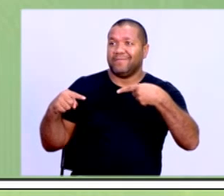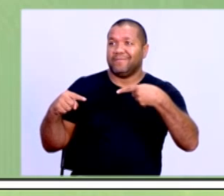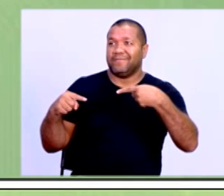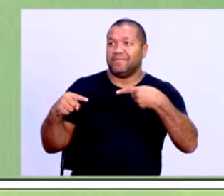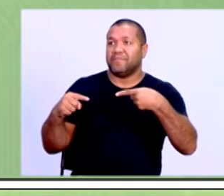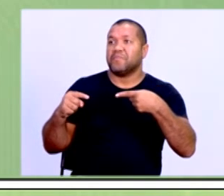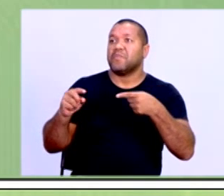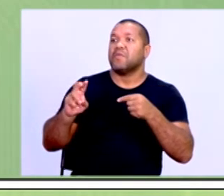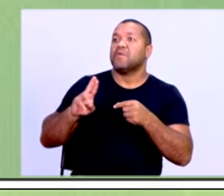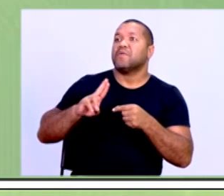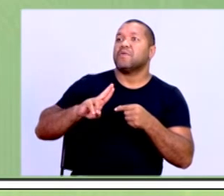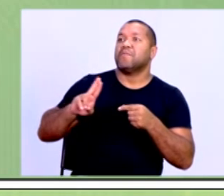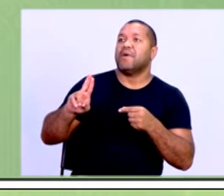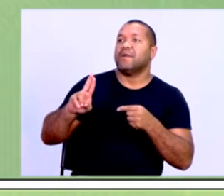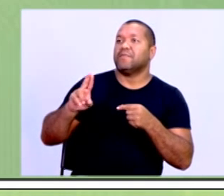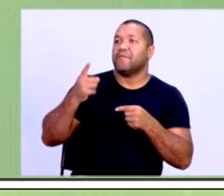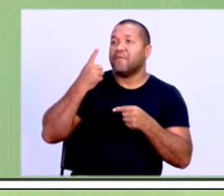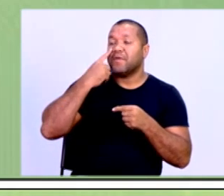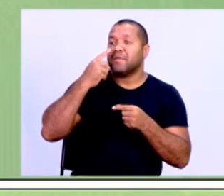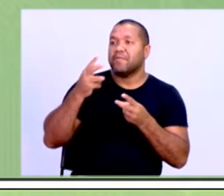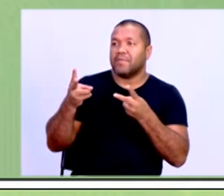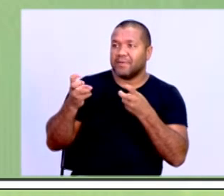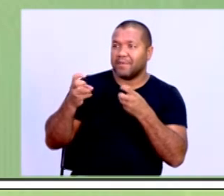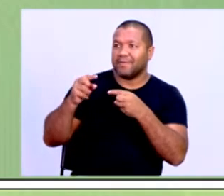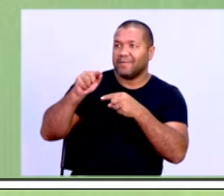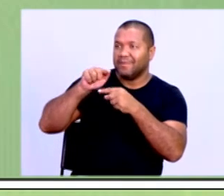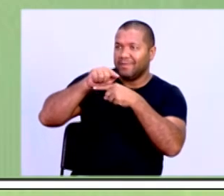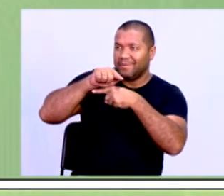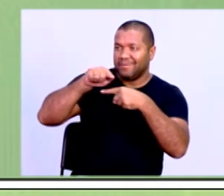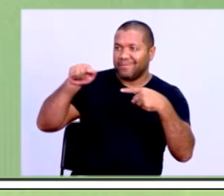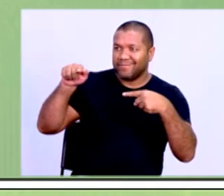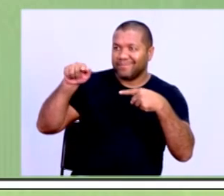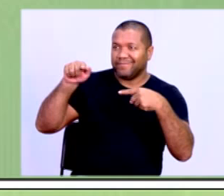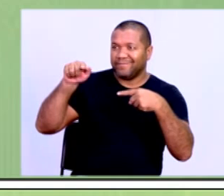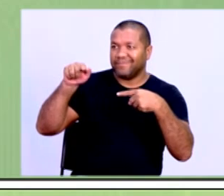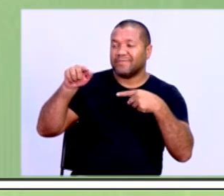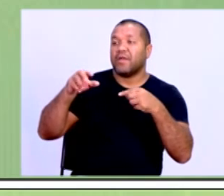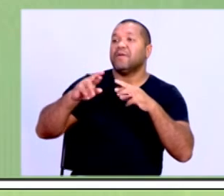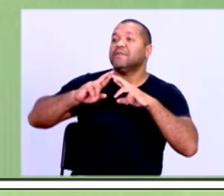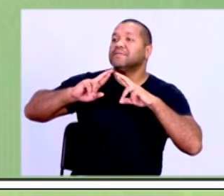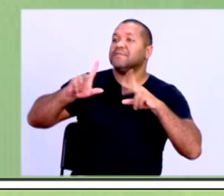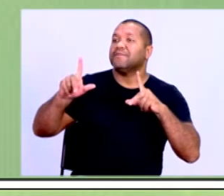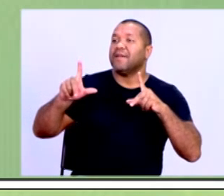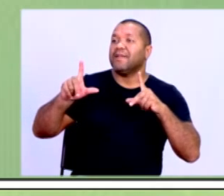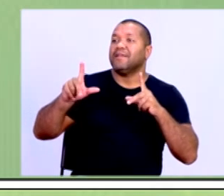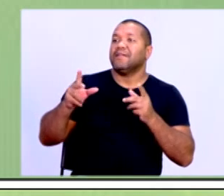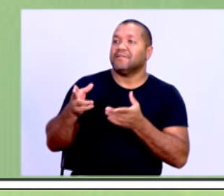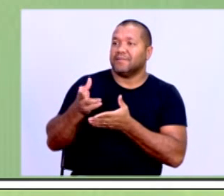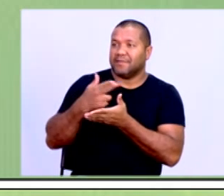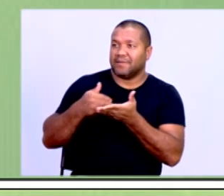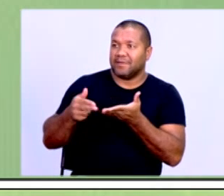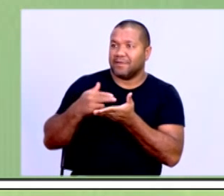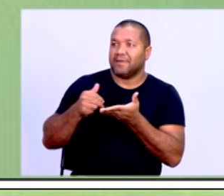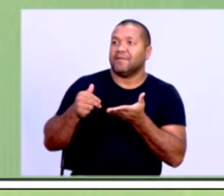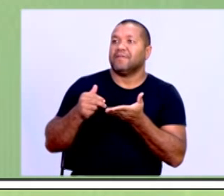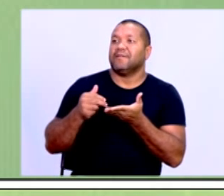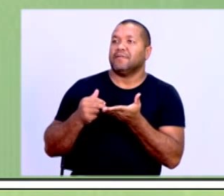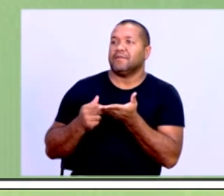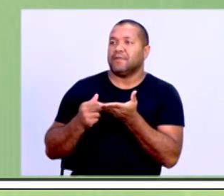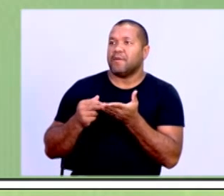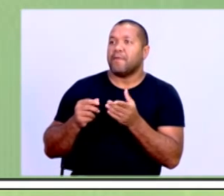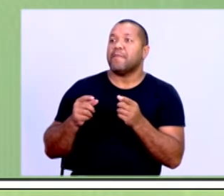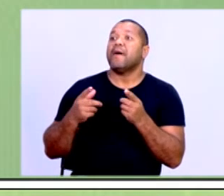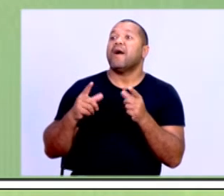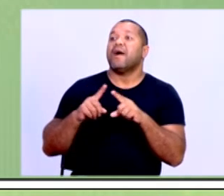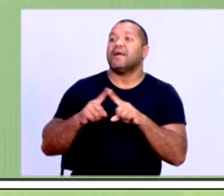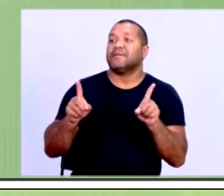Ele colocou com duas linhas paralelas, então já é um outro tipo de representação gráfica, mas que é a mesma coisa. Então